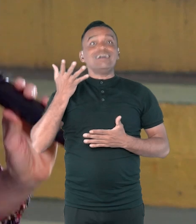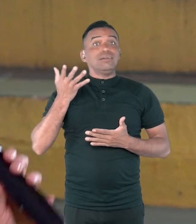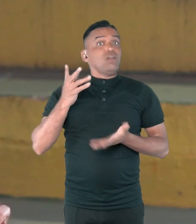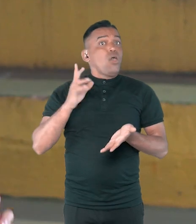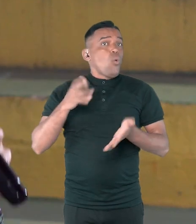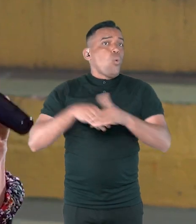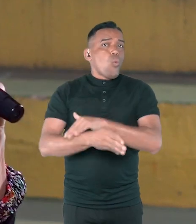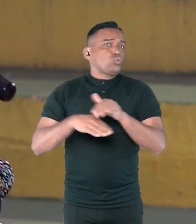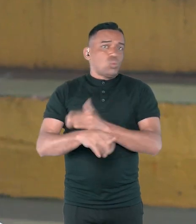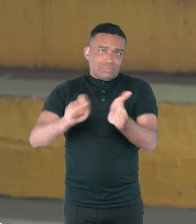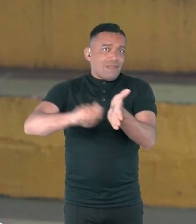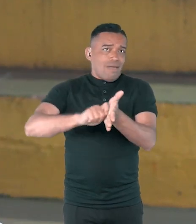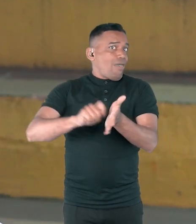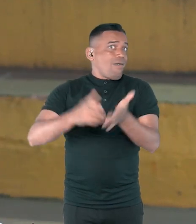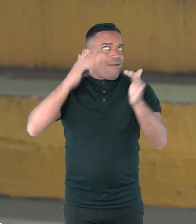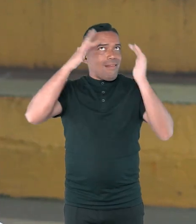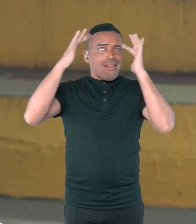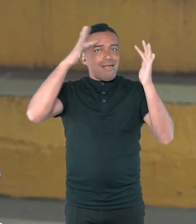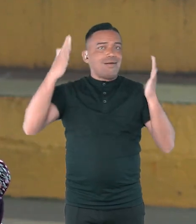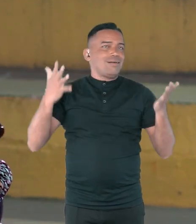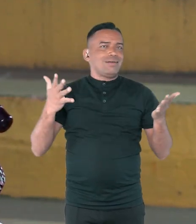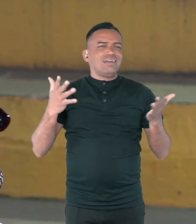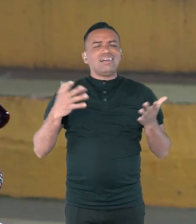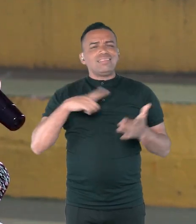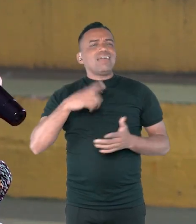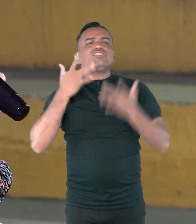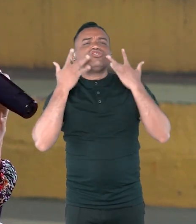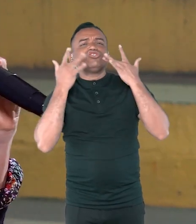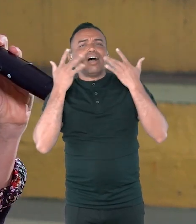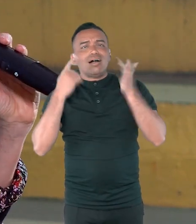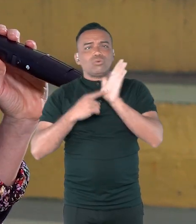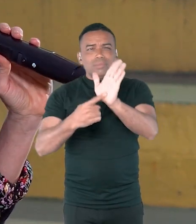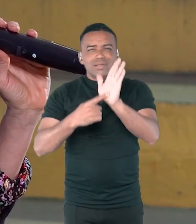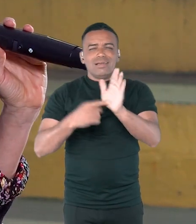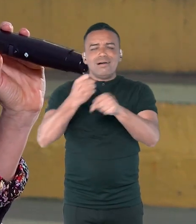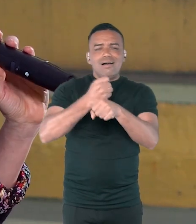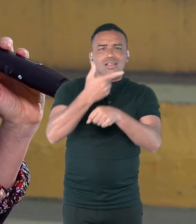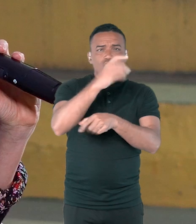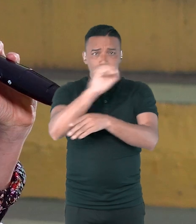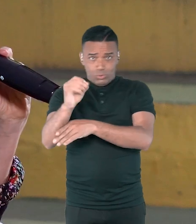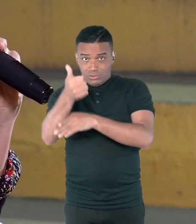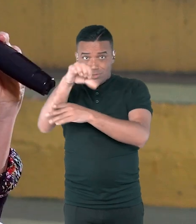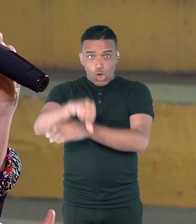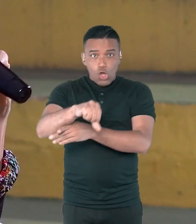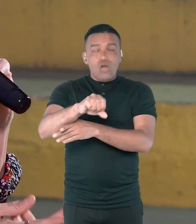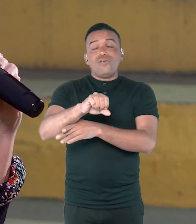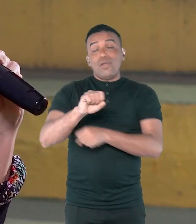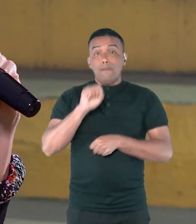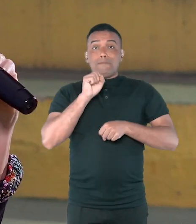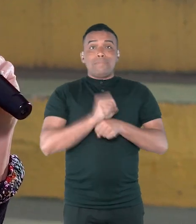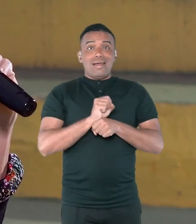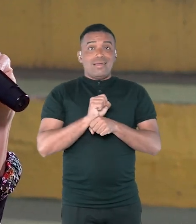Porque eu acabei escrevendo assim mesmo, ultimamente. Porque a gente fez teve um espetáculo que eu fiz em 2019, que depois eu